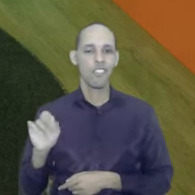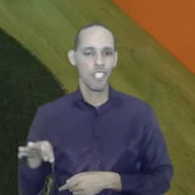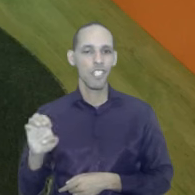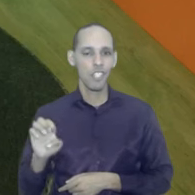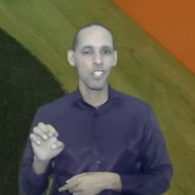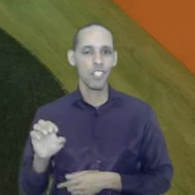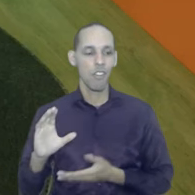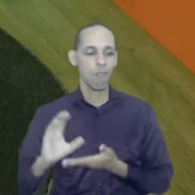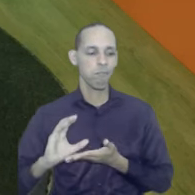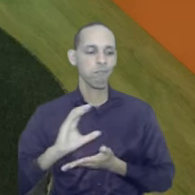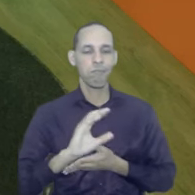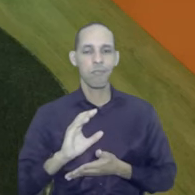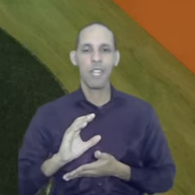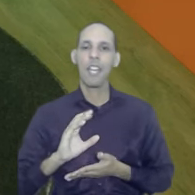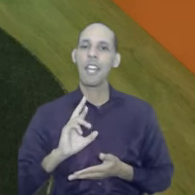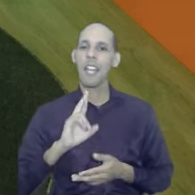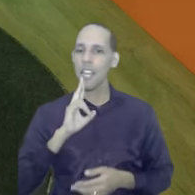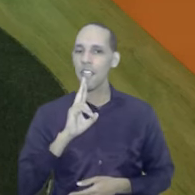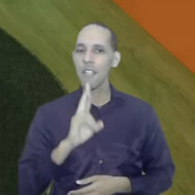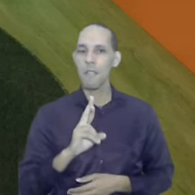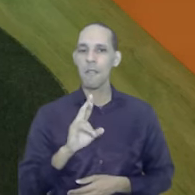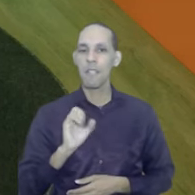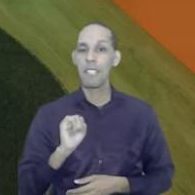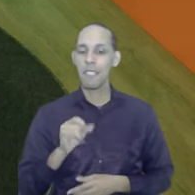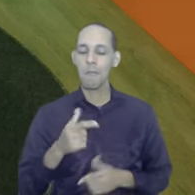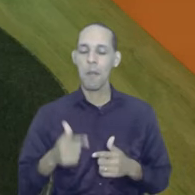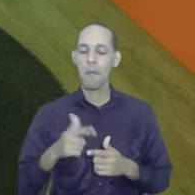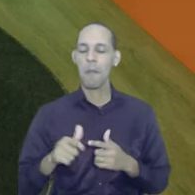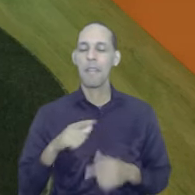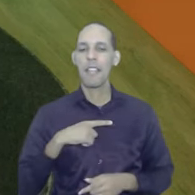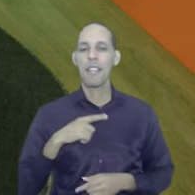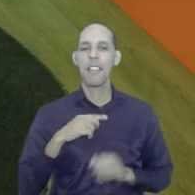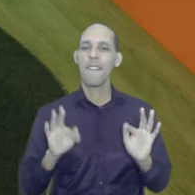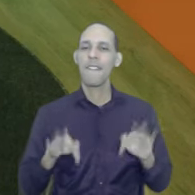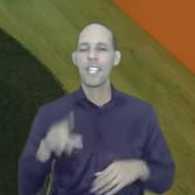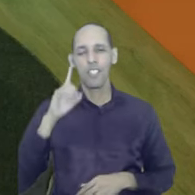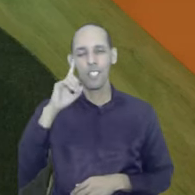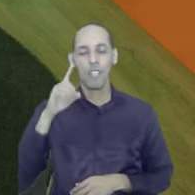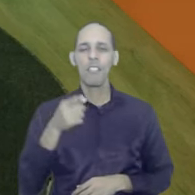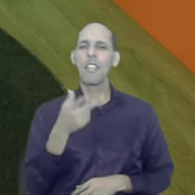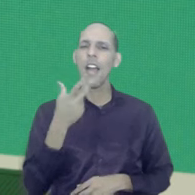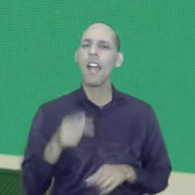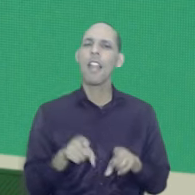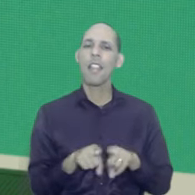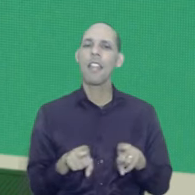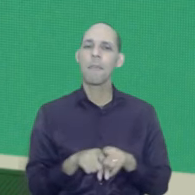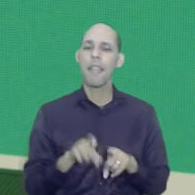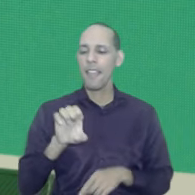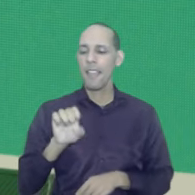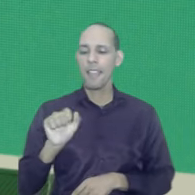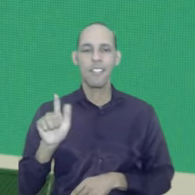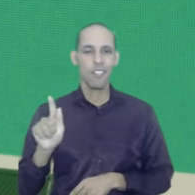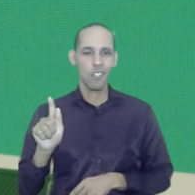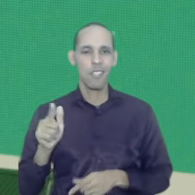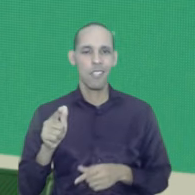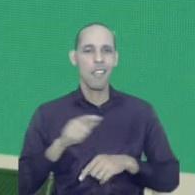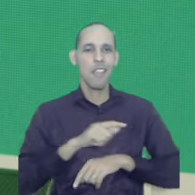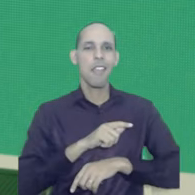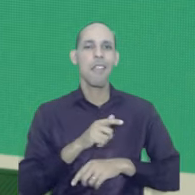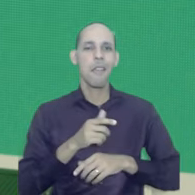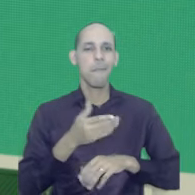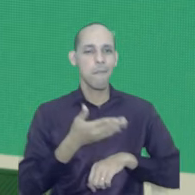múltiplas aplicações aqui eh eu vejo na tua fala muito também de práticas de SG inclusive né você que falou muito